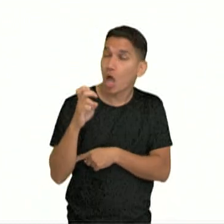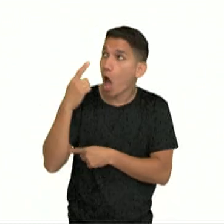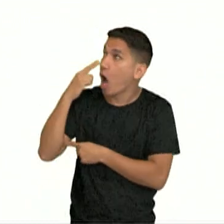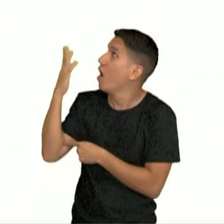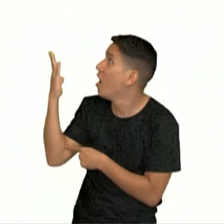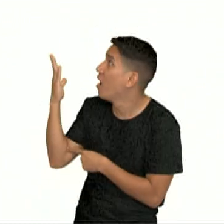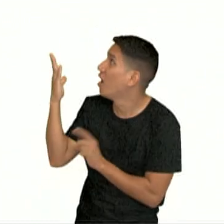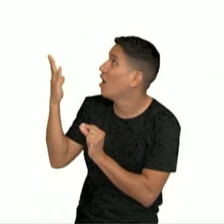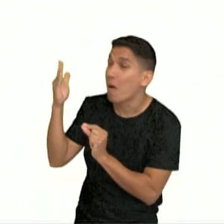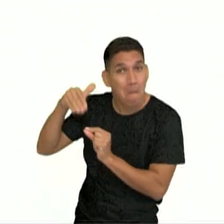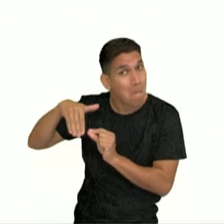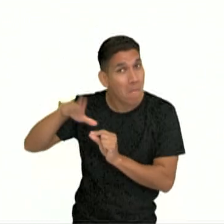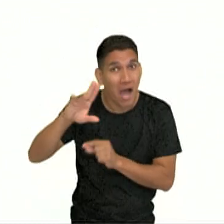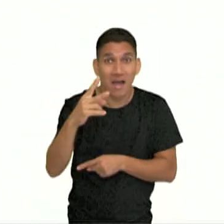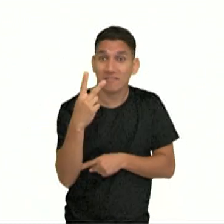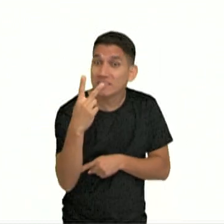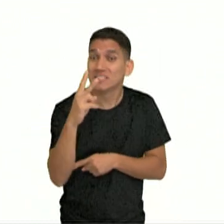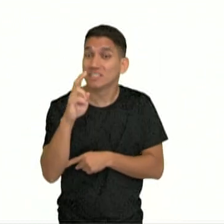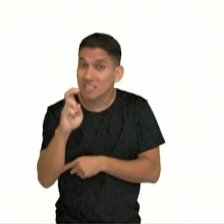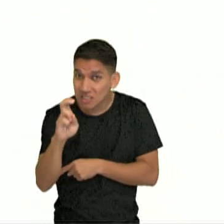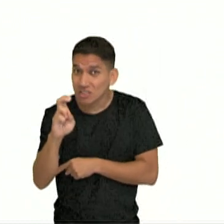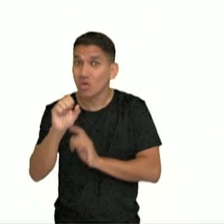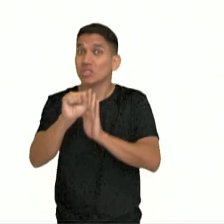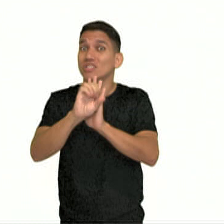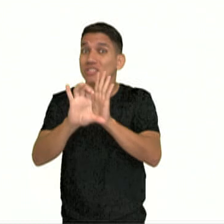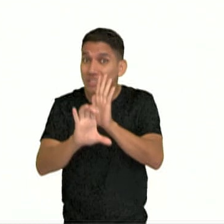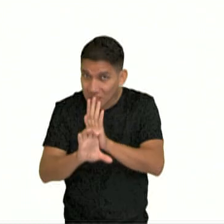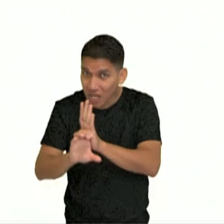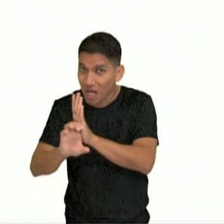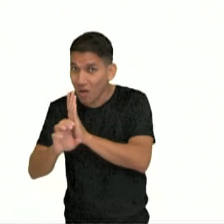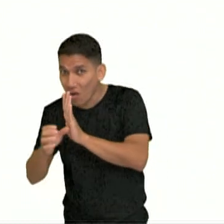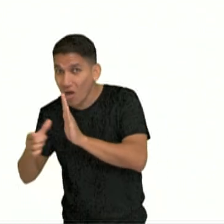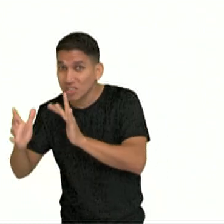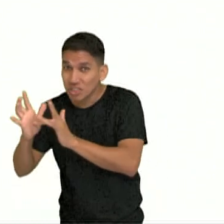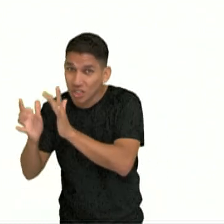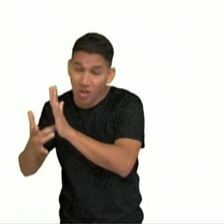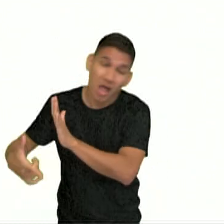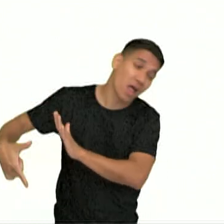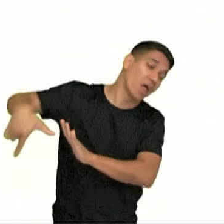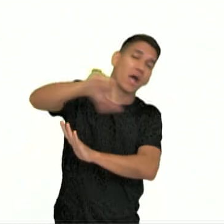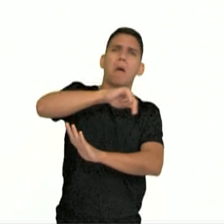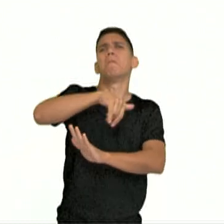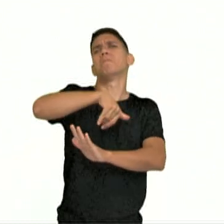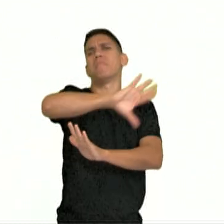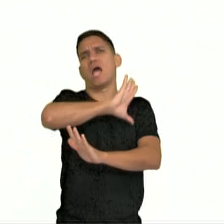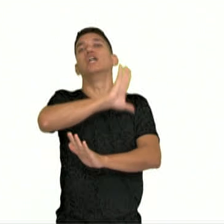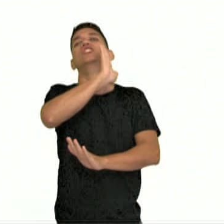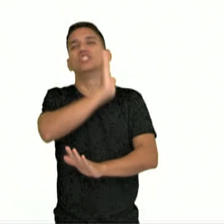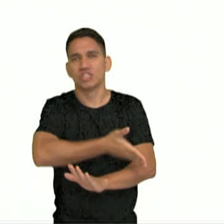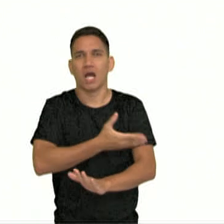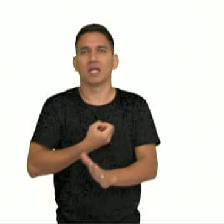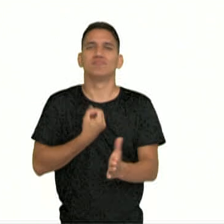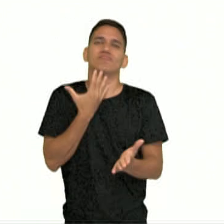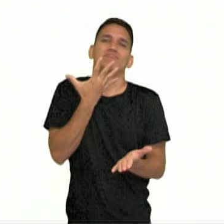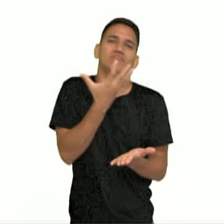olha que legal, mais de 25 séculos, já estava presente há mais de 25 séculos antes de